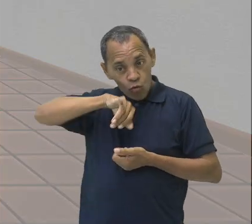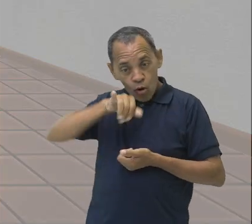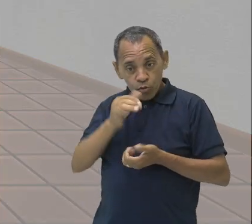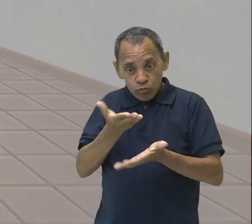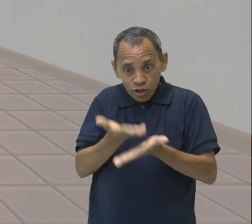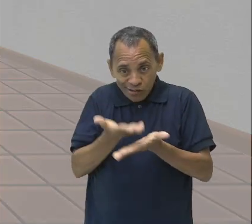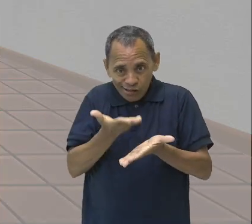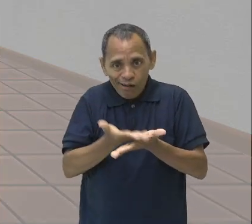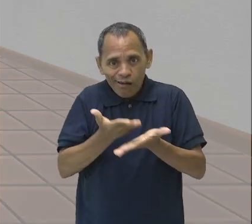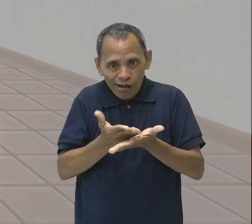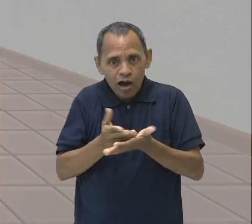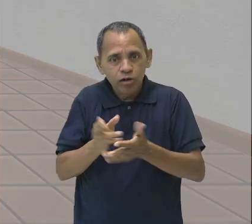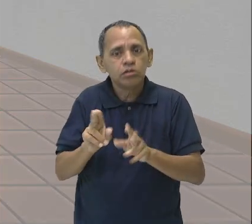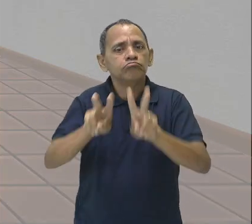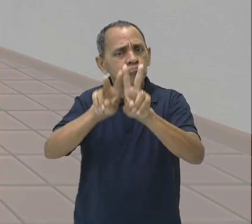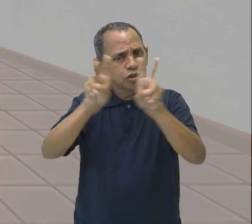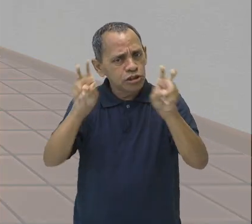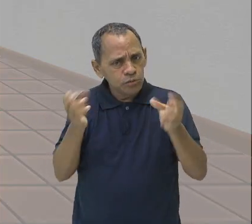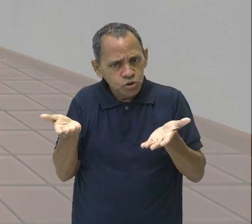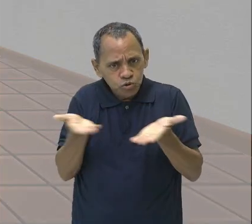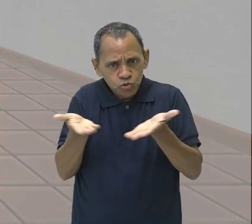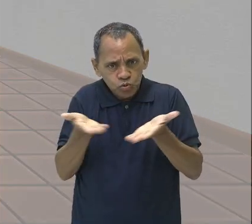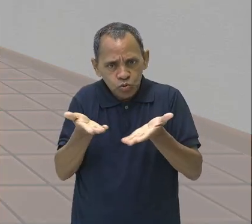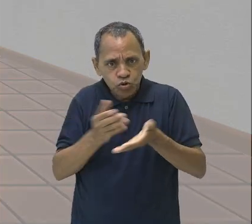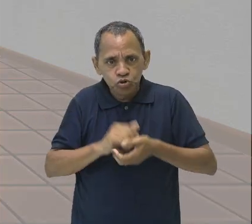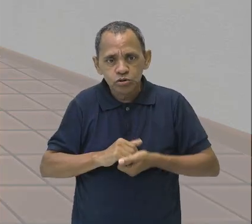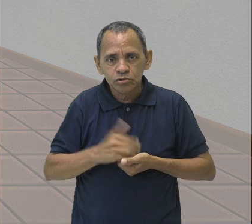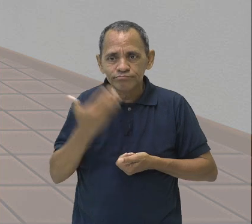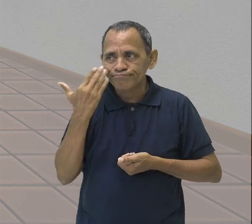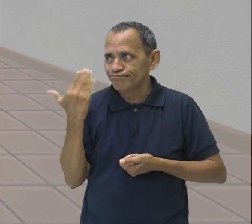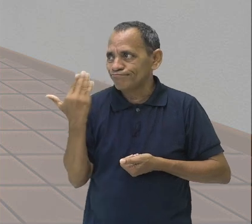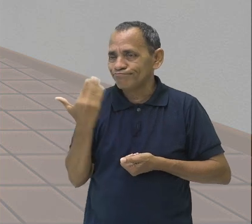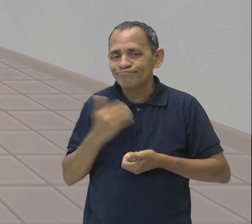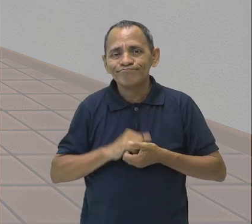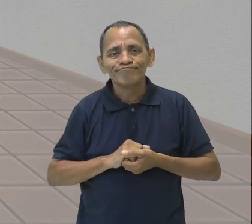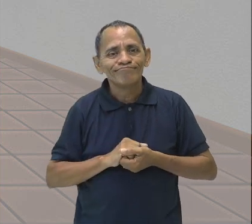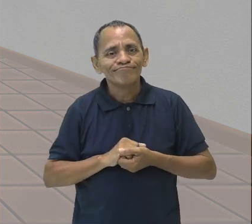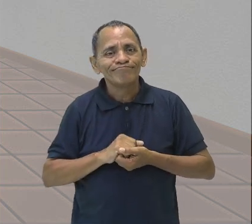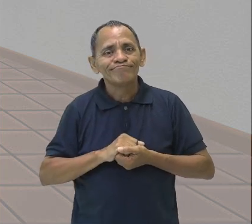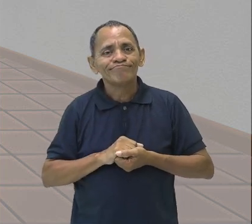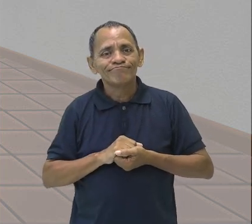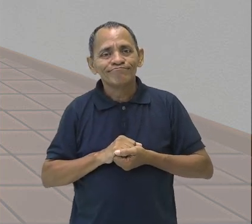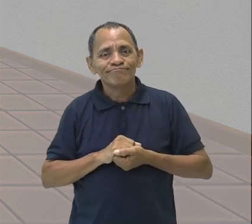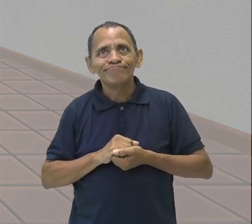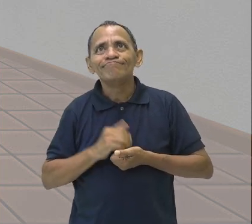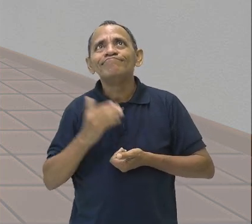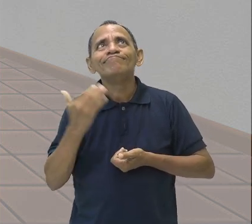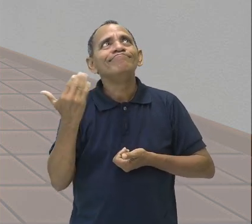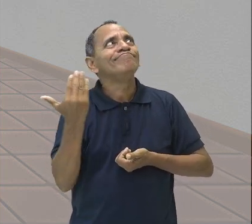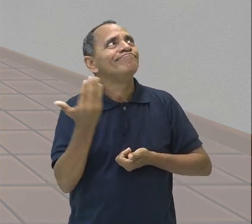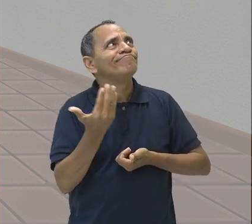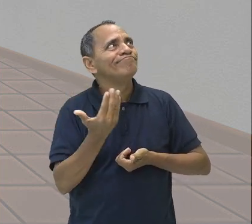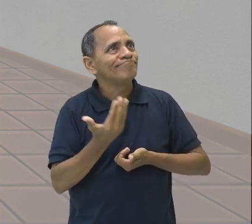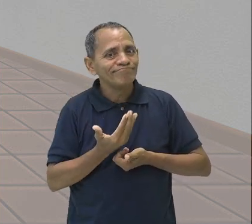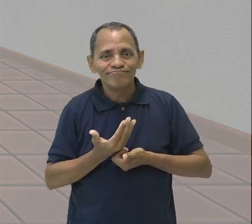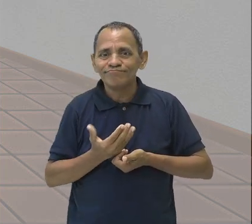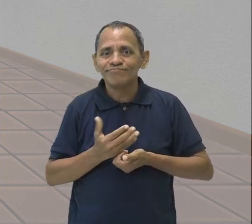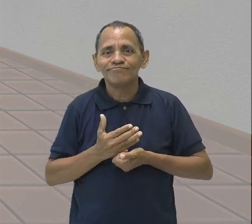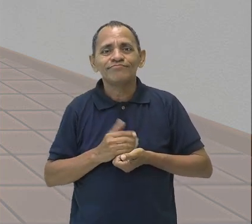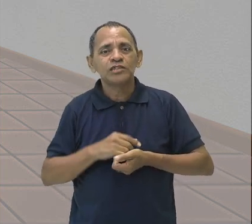aqui da situação, né, e tudo mais. Agora que eu estou nesse espaço aqui, né, nesse momento aqui da aula, eu